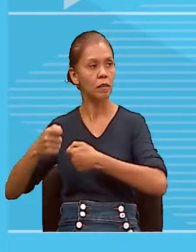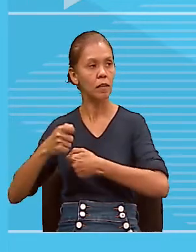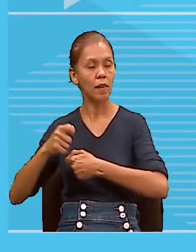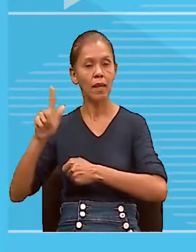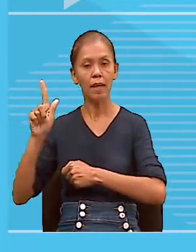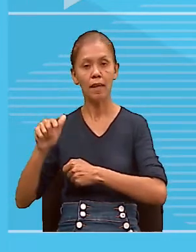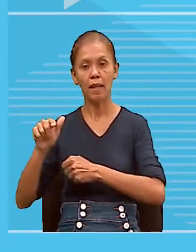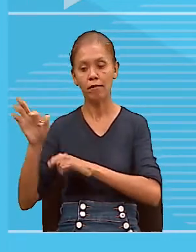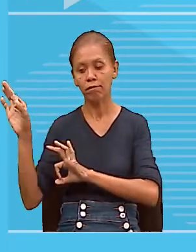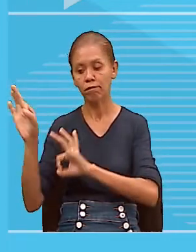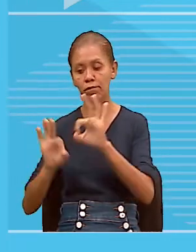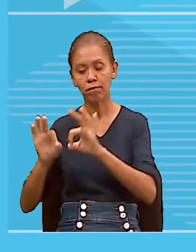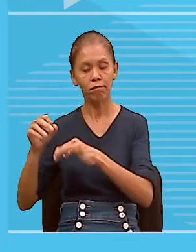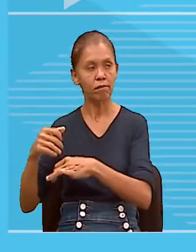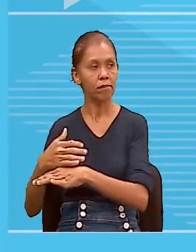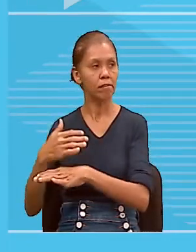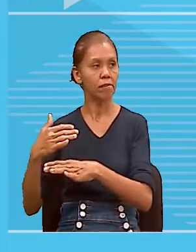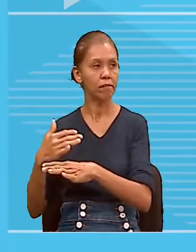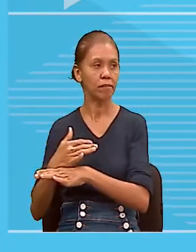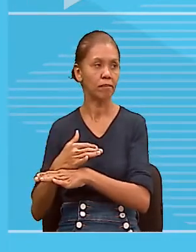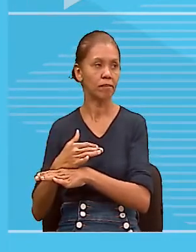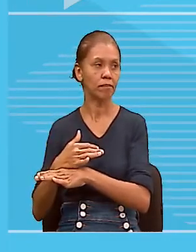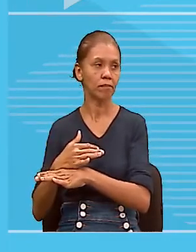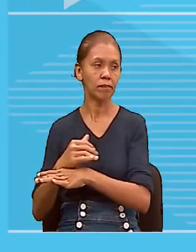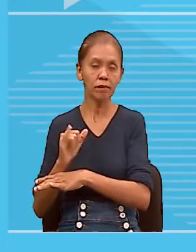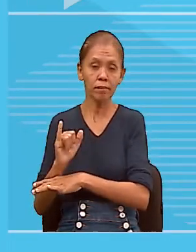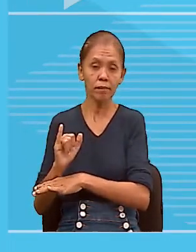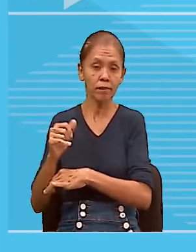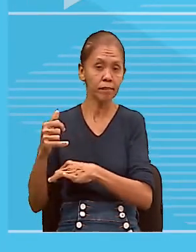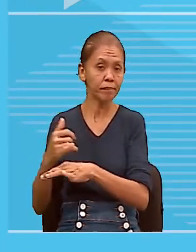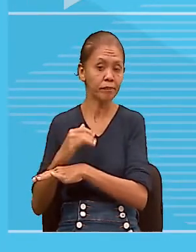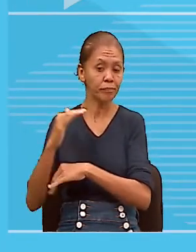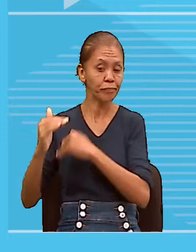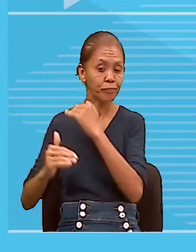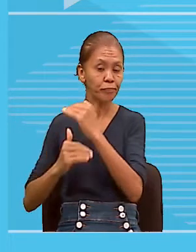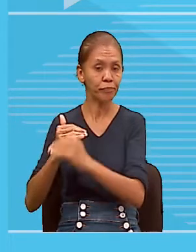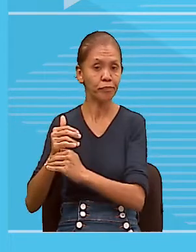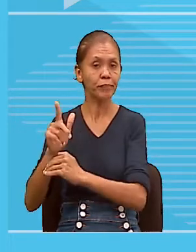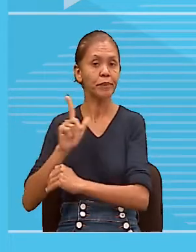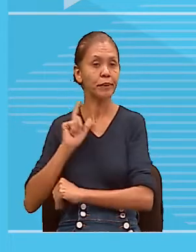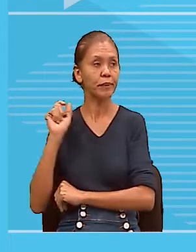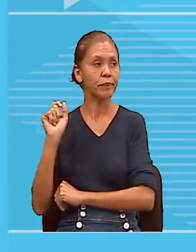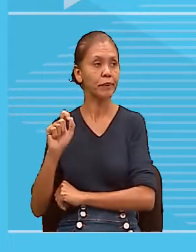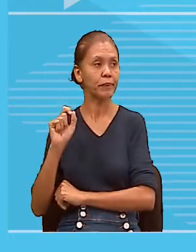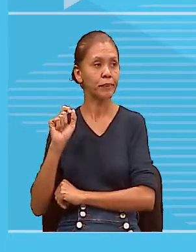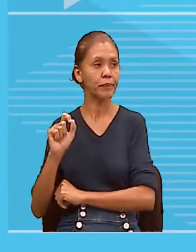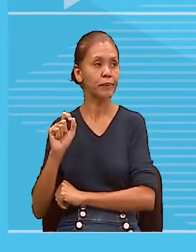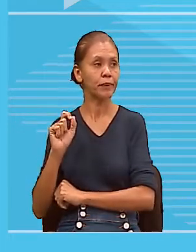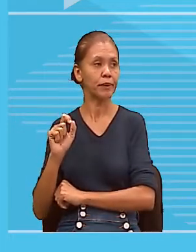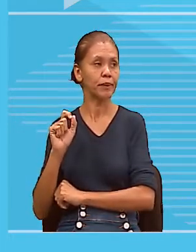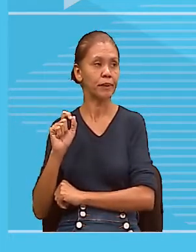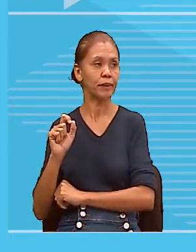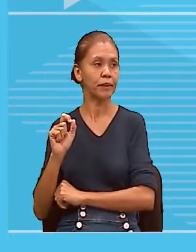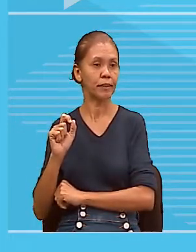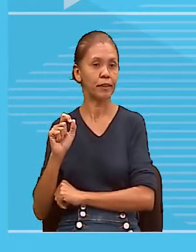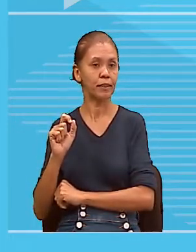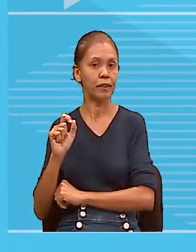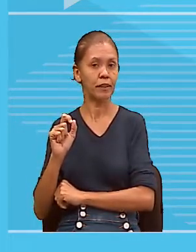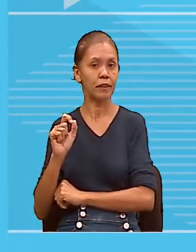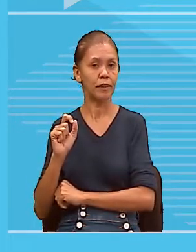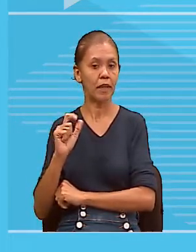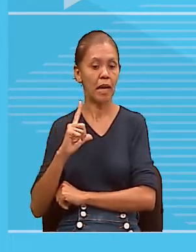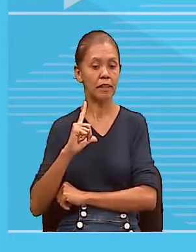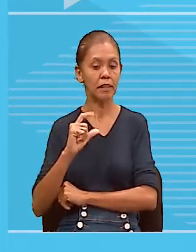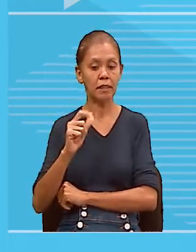se se tem urbanização Em contrapartida tem o êxodo rural se se aumenta o crescimento